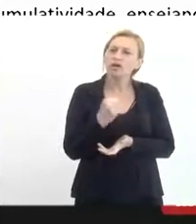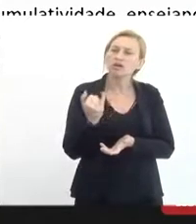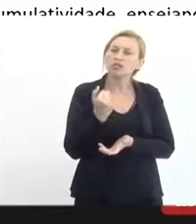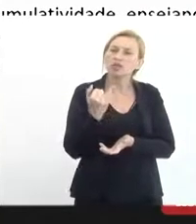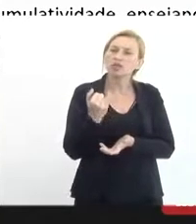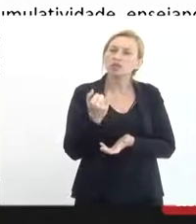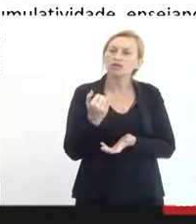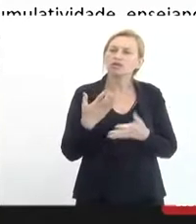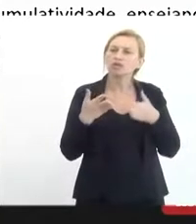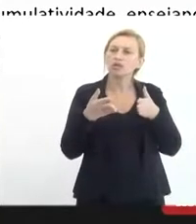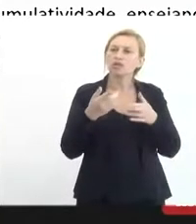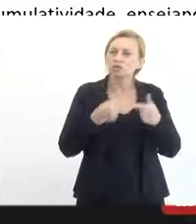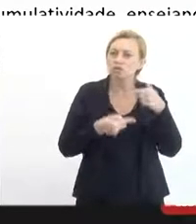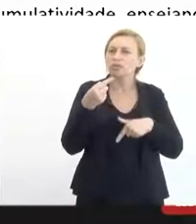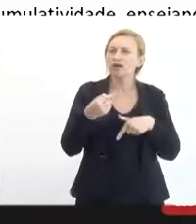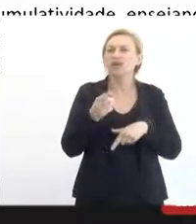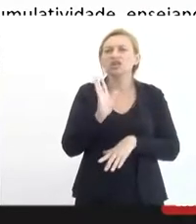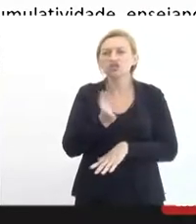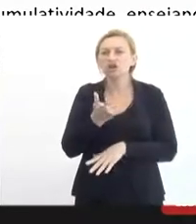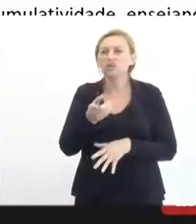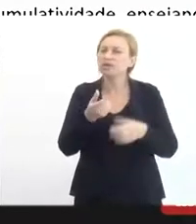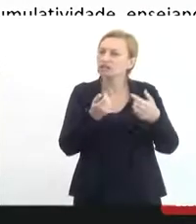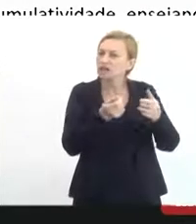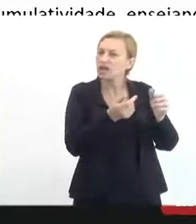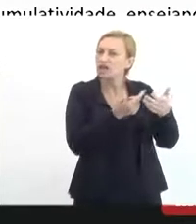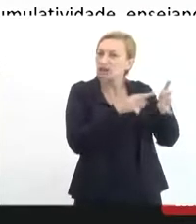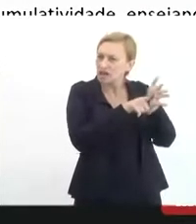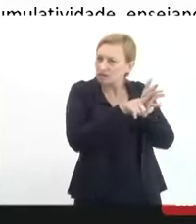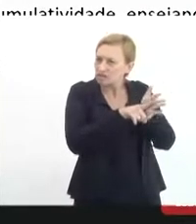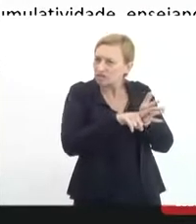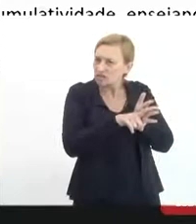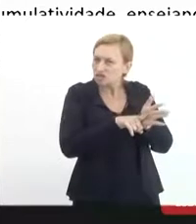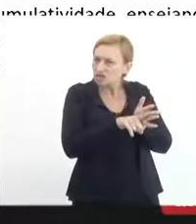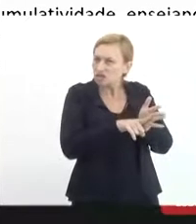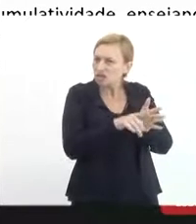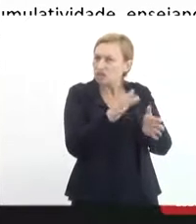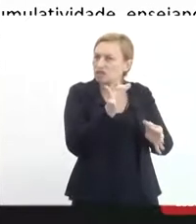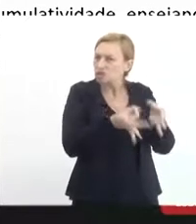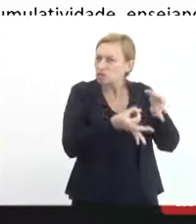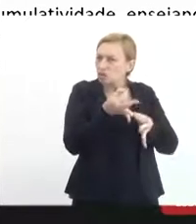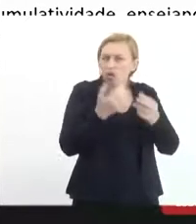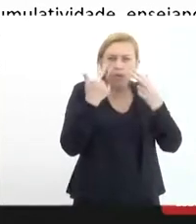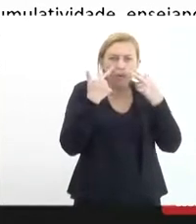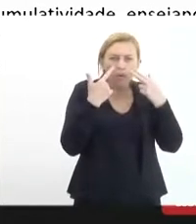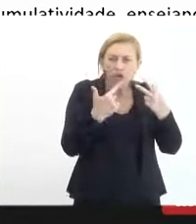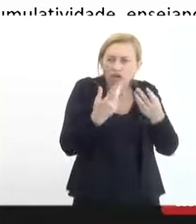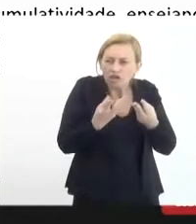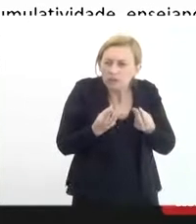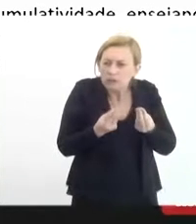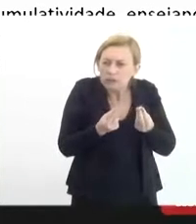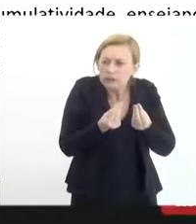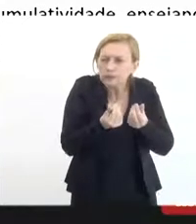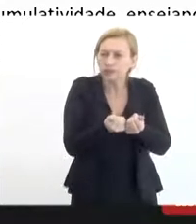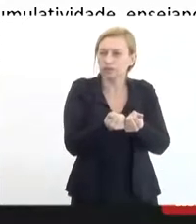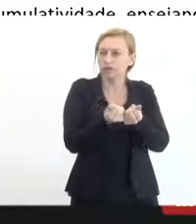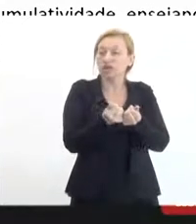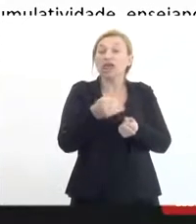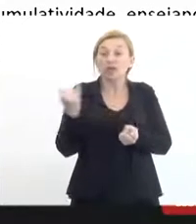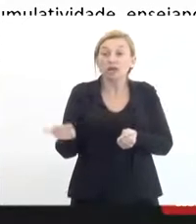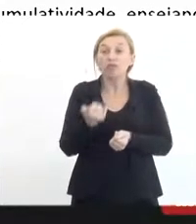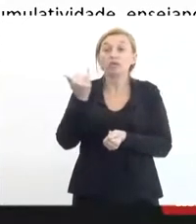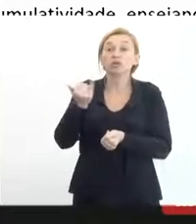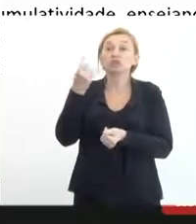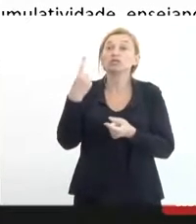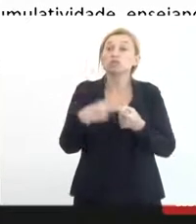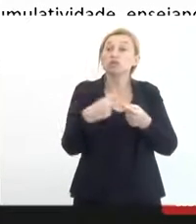ver, superado e que deve ser avaliado casuisticamente, olhando para a essencialidade. Essa expressão ela é muito importante, porque